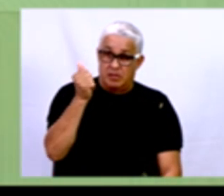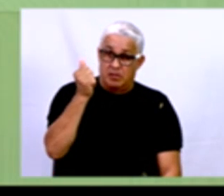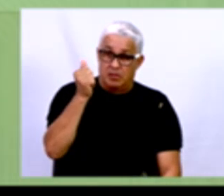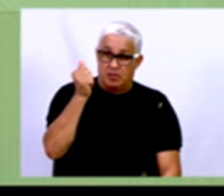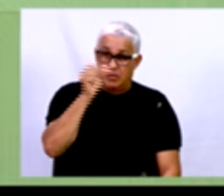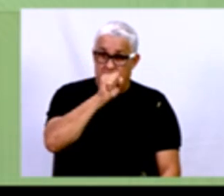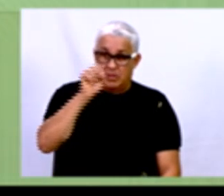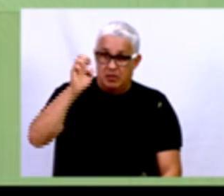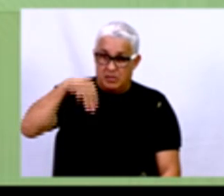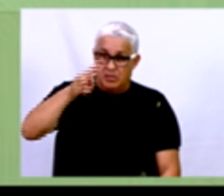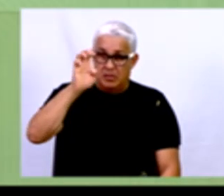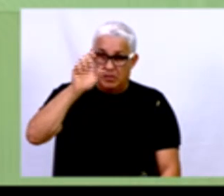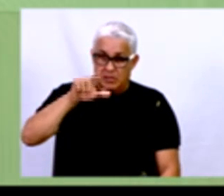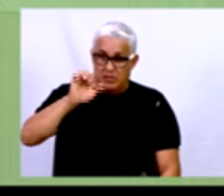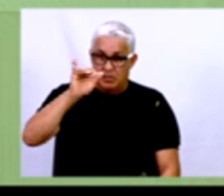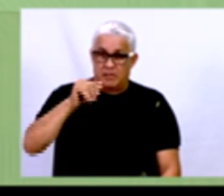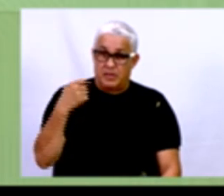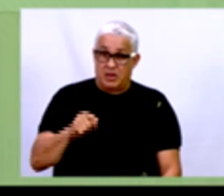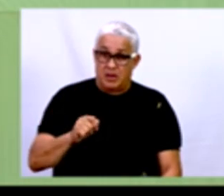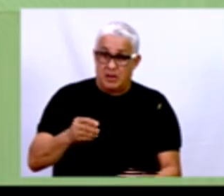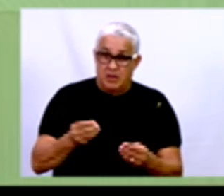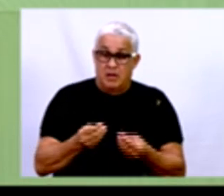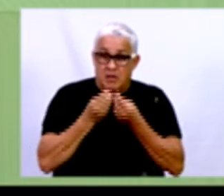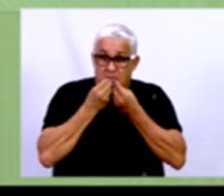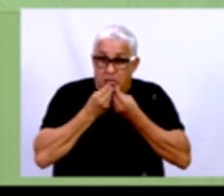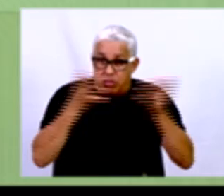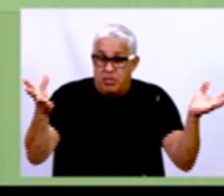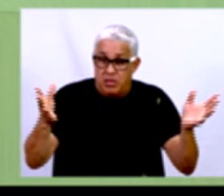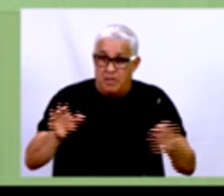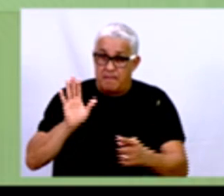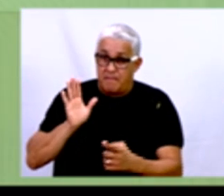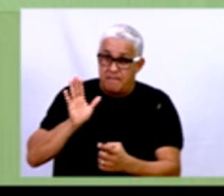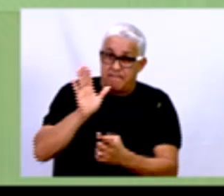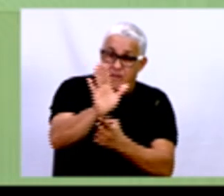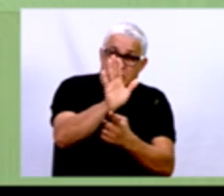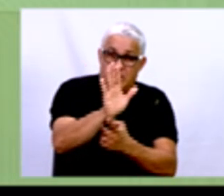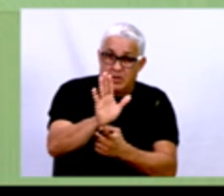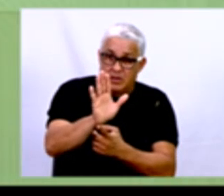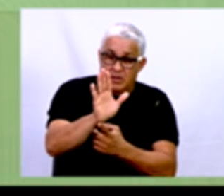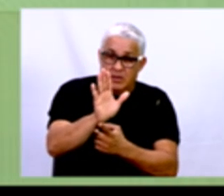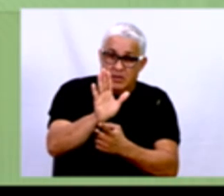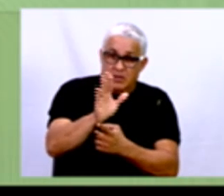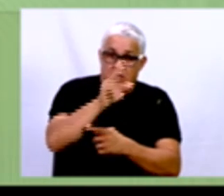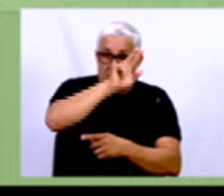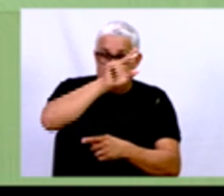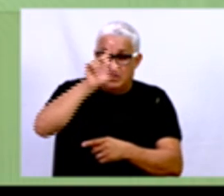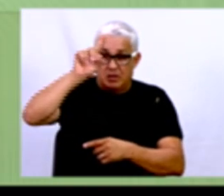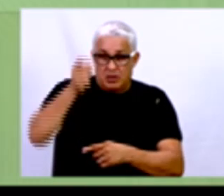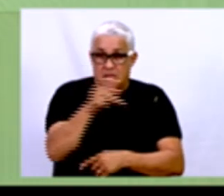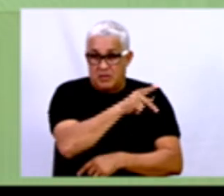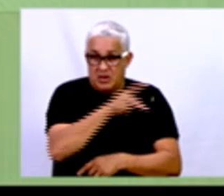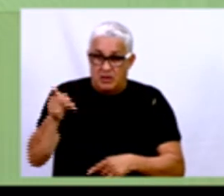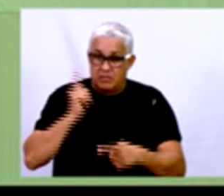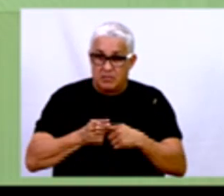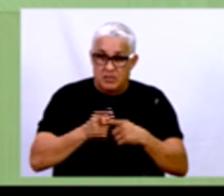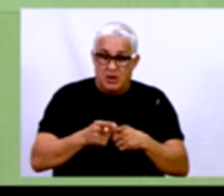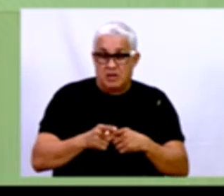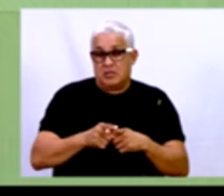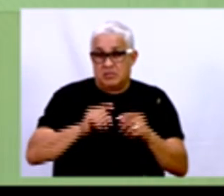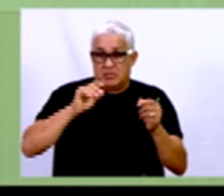revelados pelo ex-presidente Jardel Seba, PSDB, que alega não ter mais acesso às informações. Dos